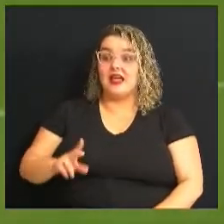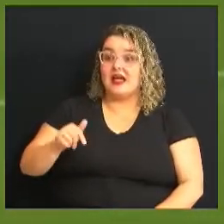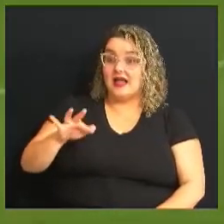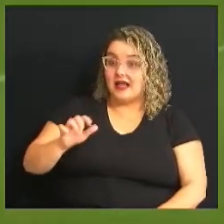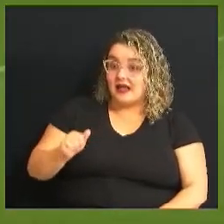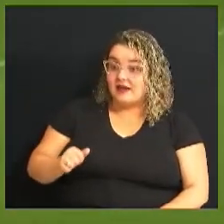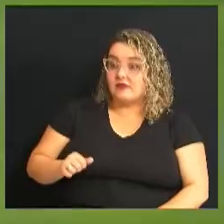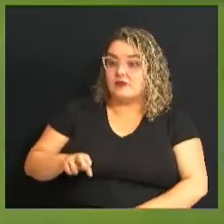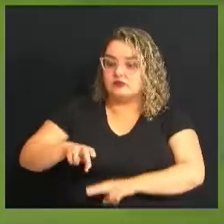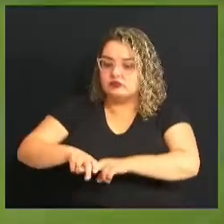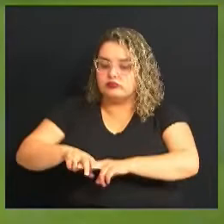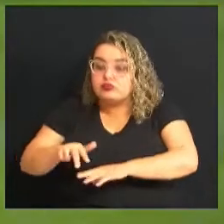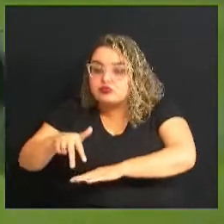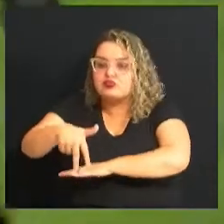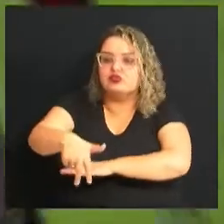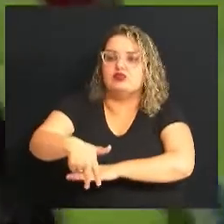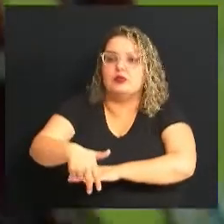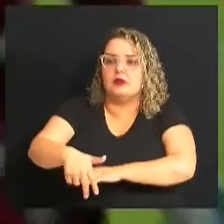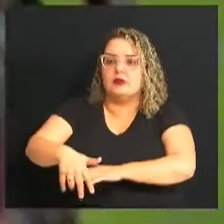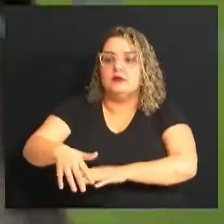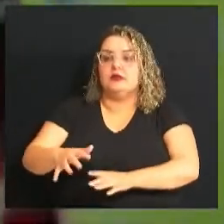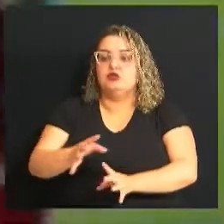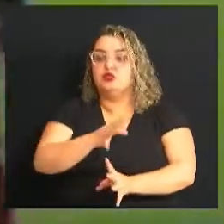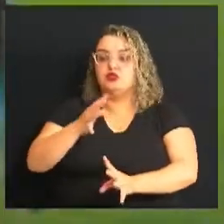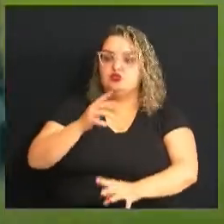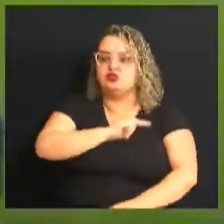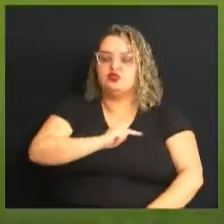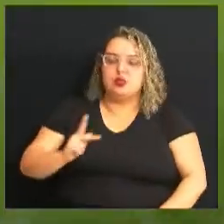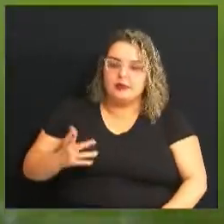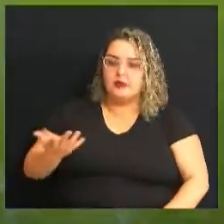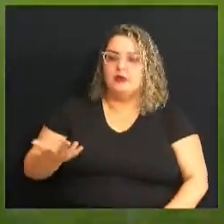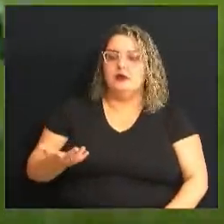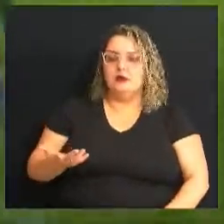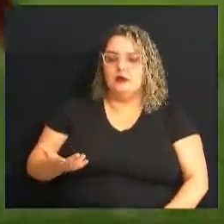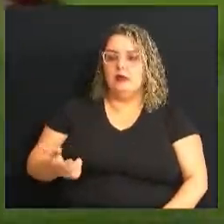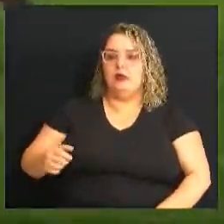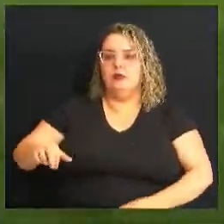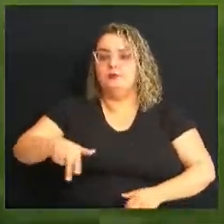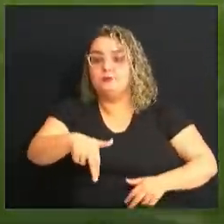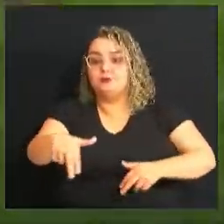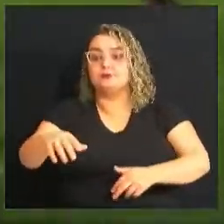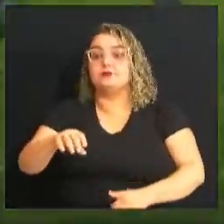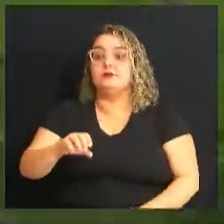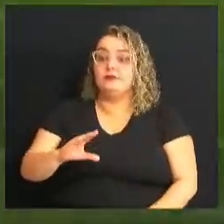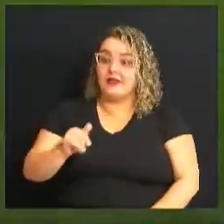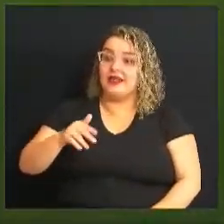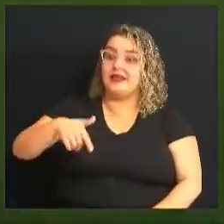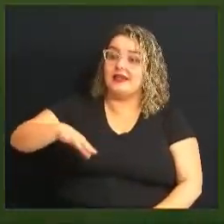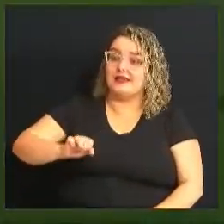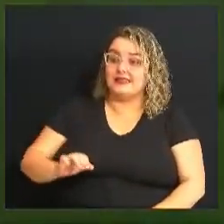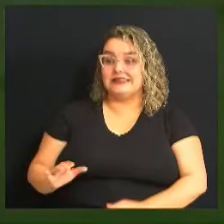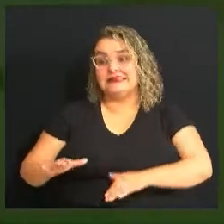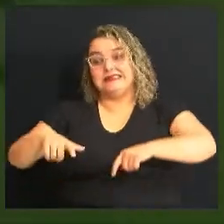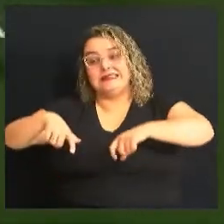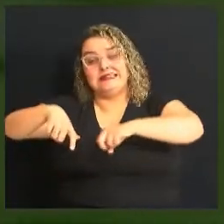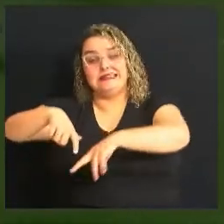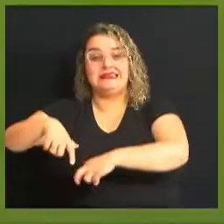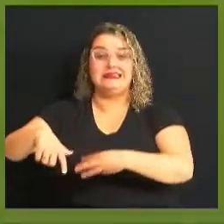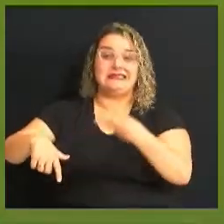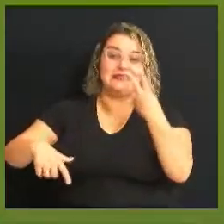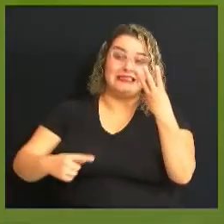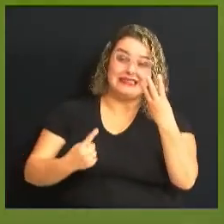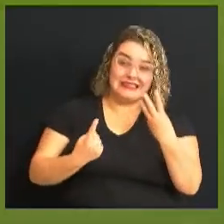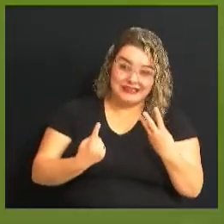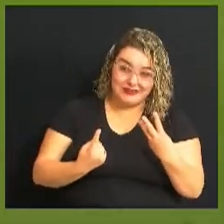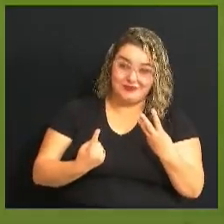de reservas, fez fila na defesa pontepretana e tocou na saída de Kaique França, 3-1.